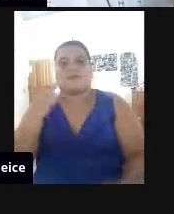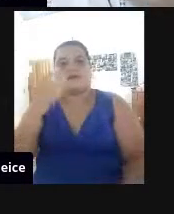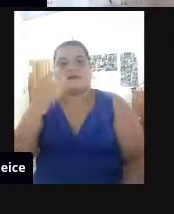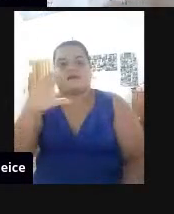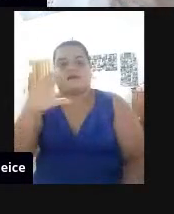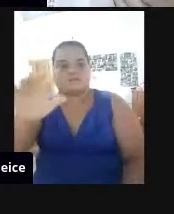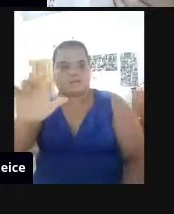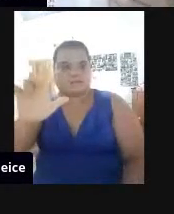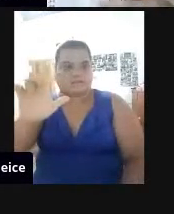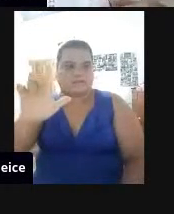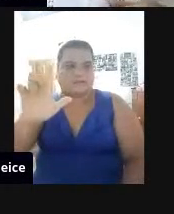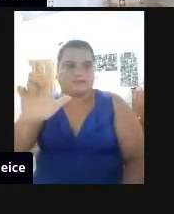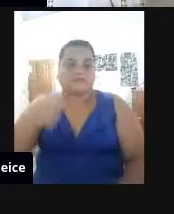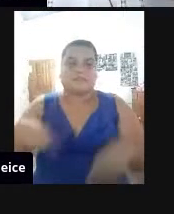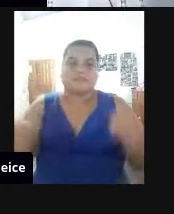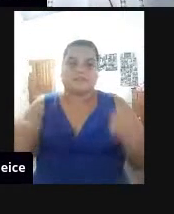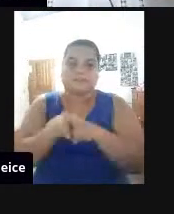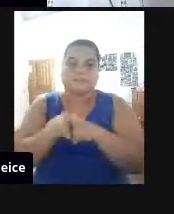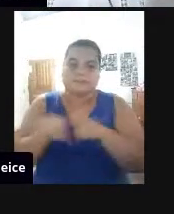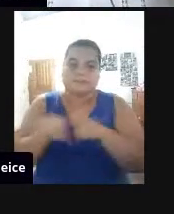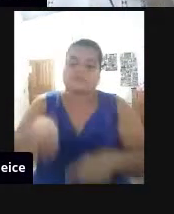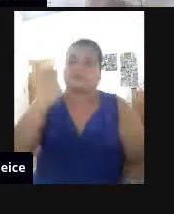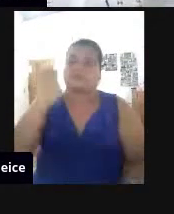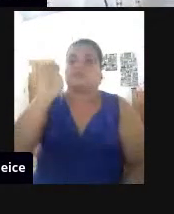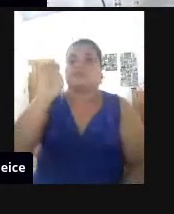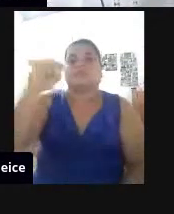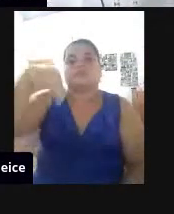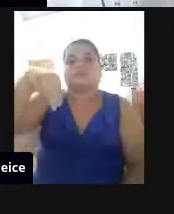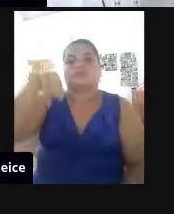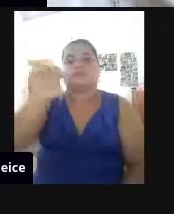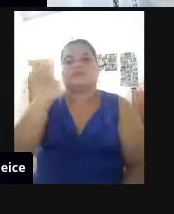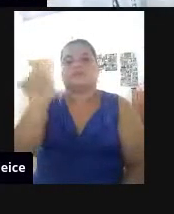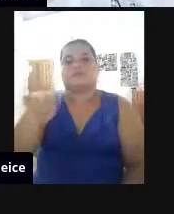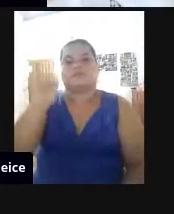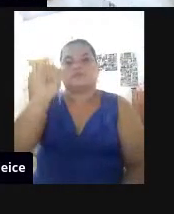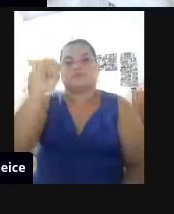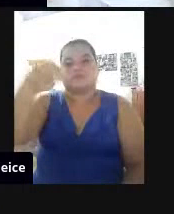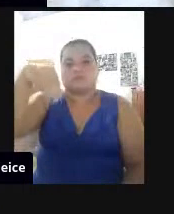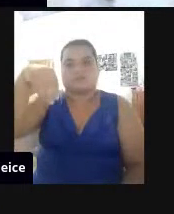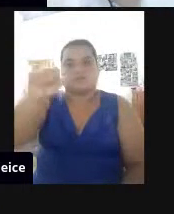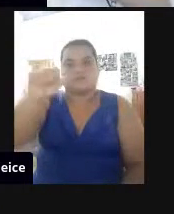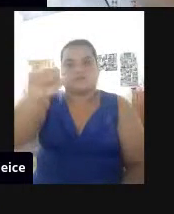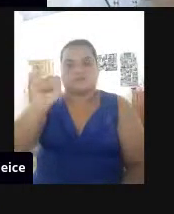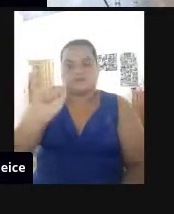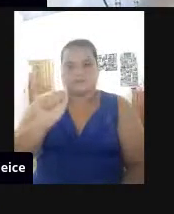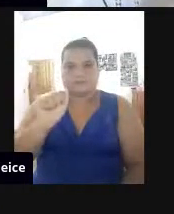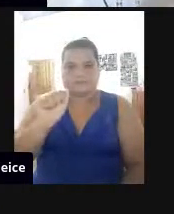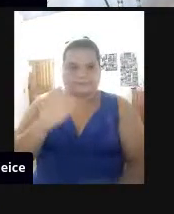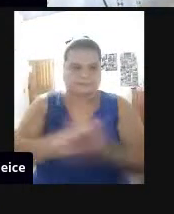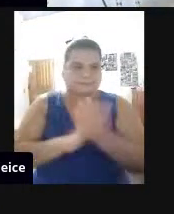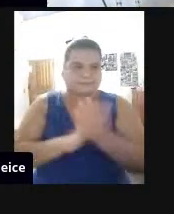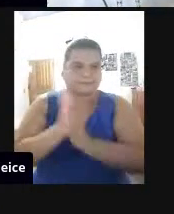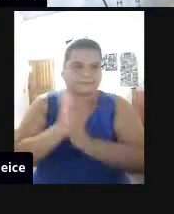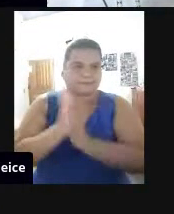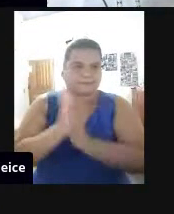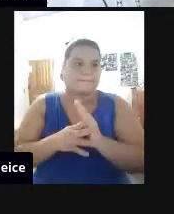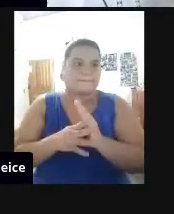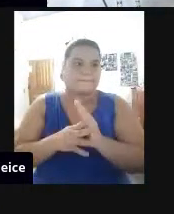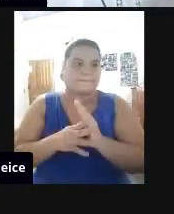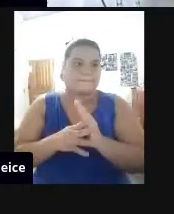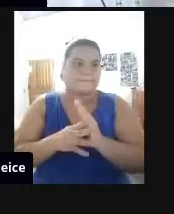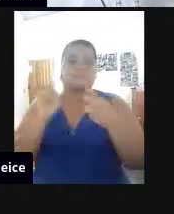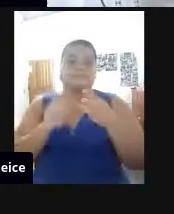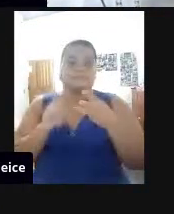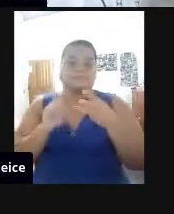precisa fazer uso dessas substâncias para poder melhorar o processo de digestão. Terceiro, reparar, que aí é quando a gente